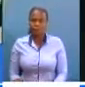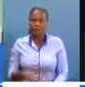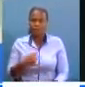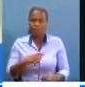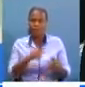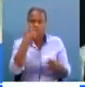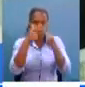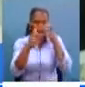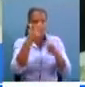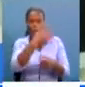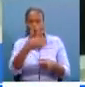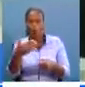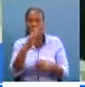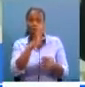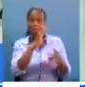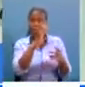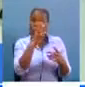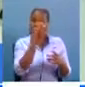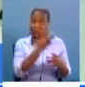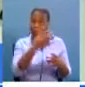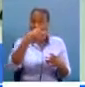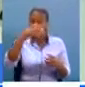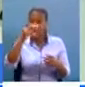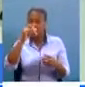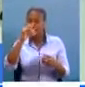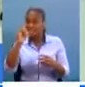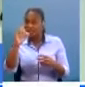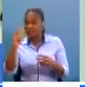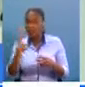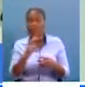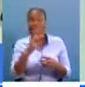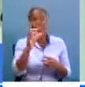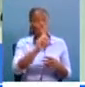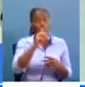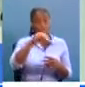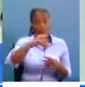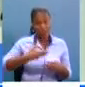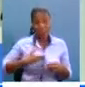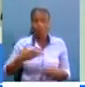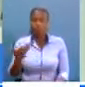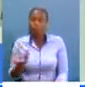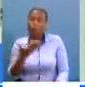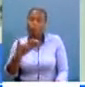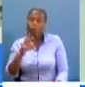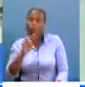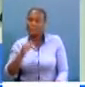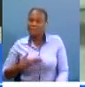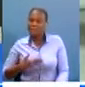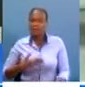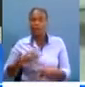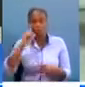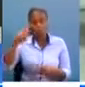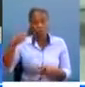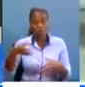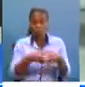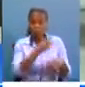Formada por 11 elementos, 4 do PAICV, 6 do MPD e 1 da UCID, a recém-empossada Comissão Parlamentar de Inquérito tem, a